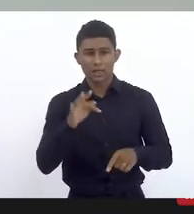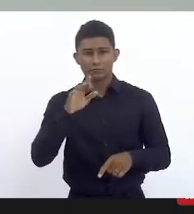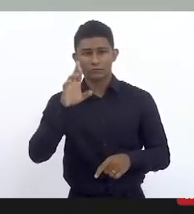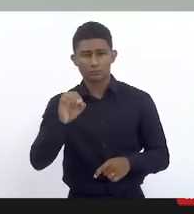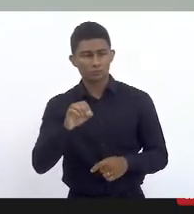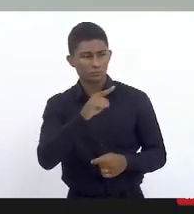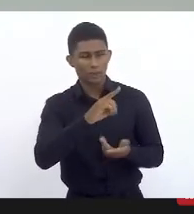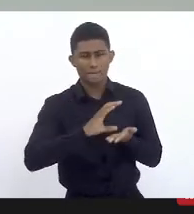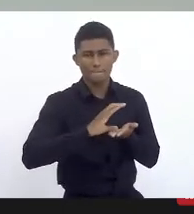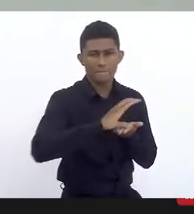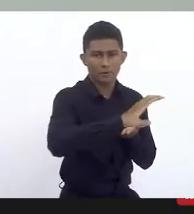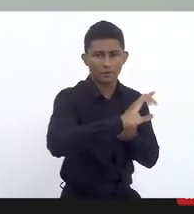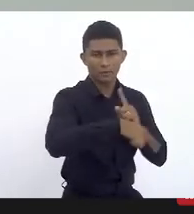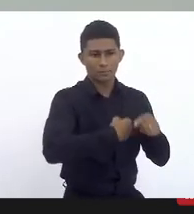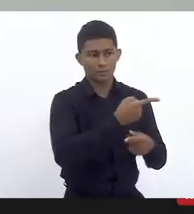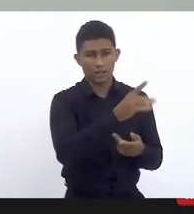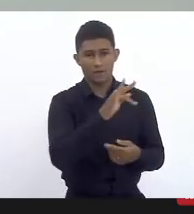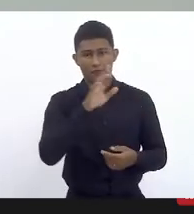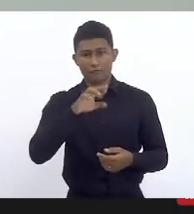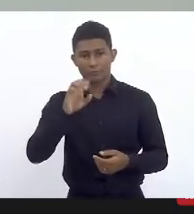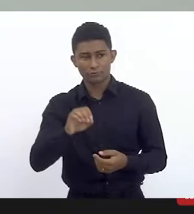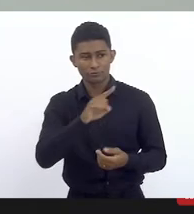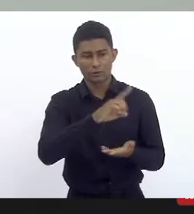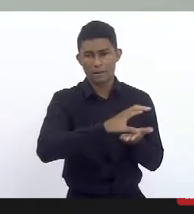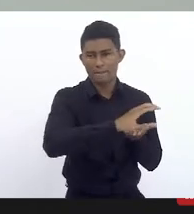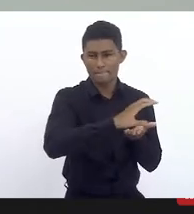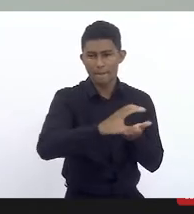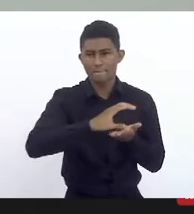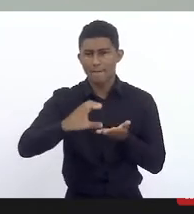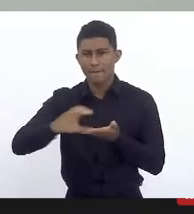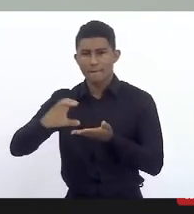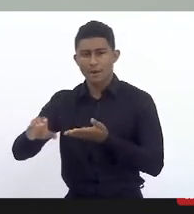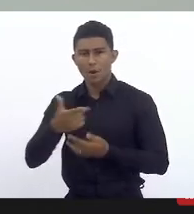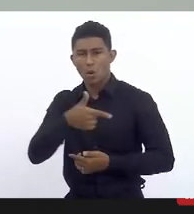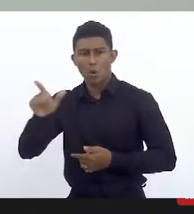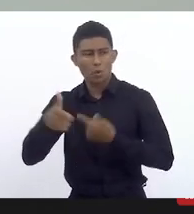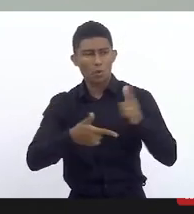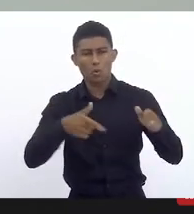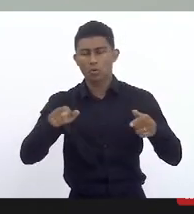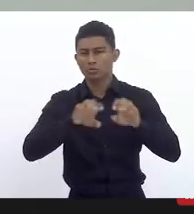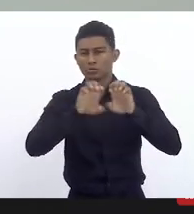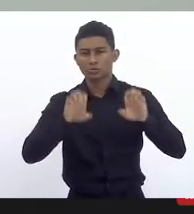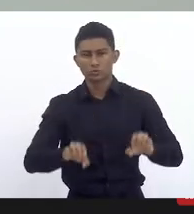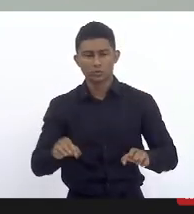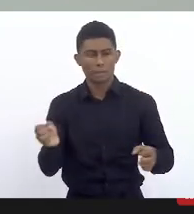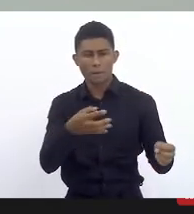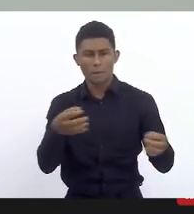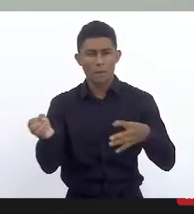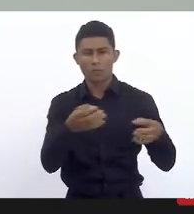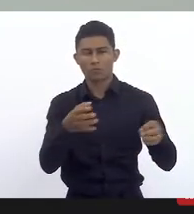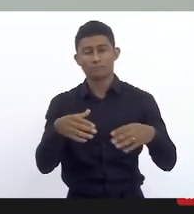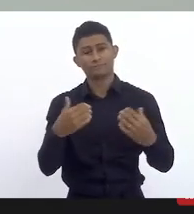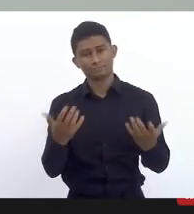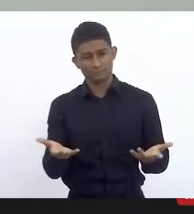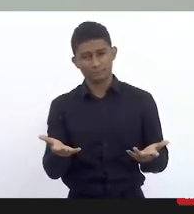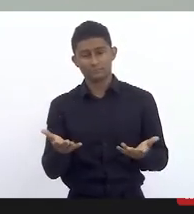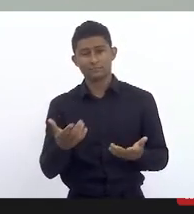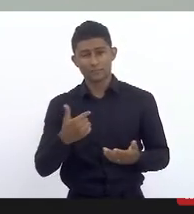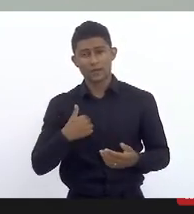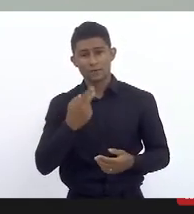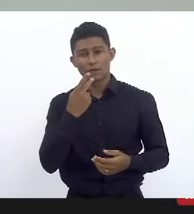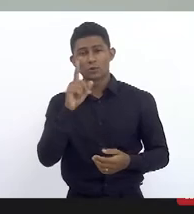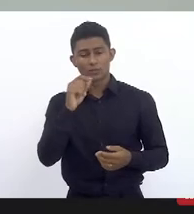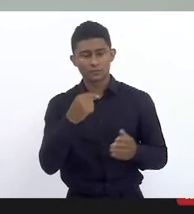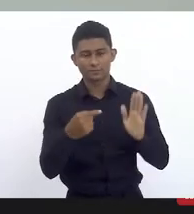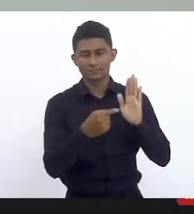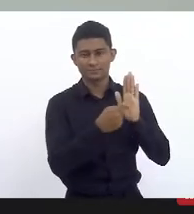fundo possa, a partir daí, gerar novos investimentos em infraestrutura. Então, aí eu chamo a atenção para a modificativa número 01,